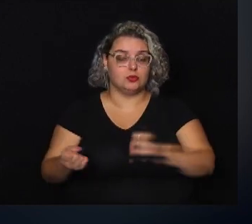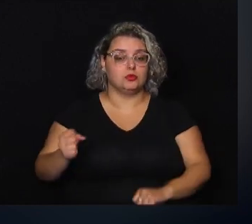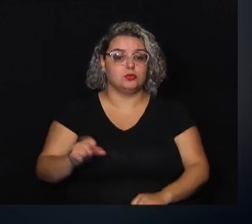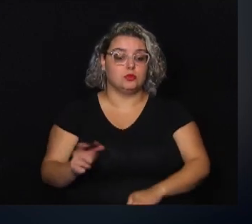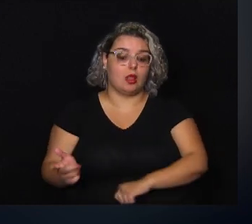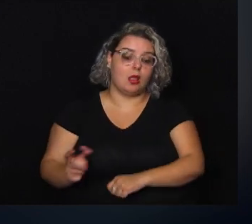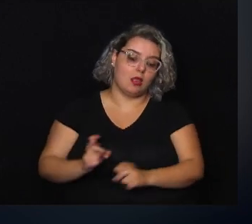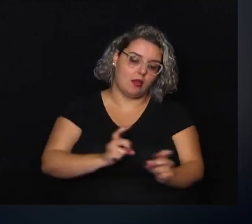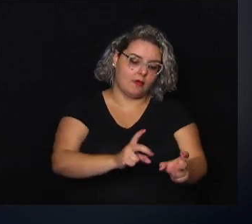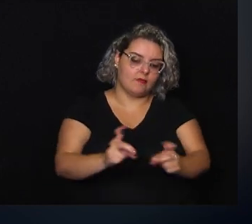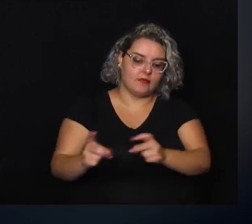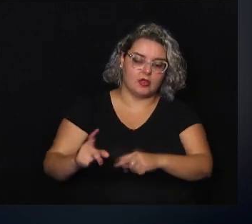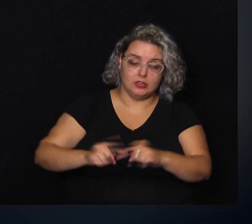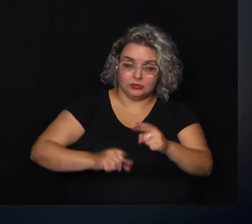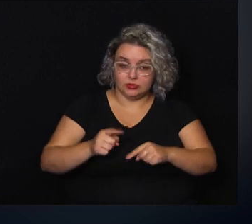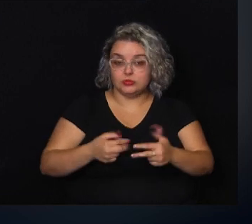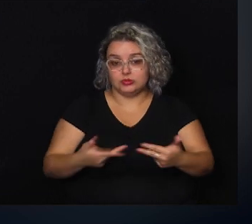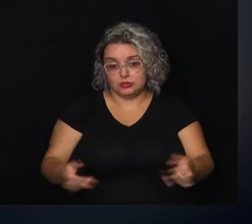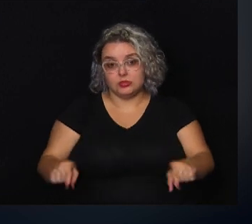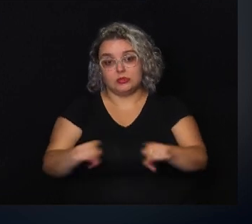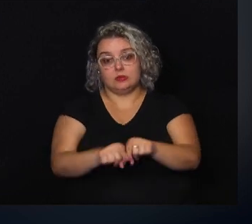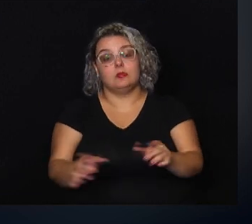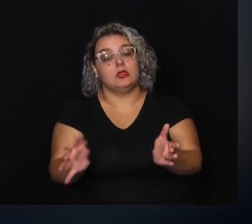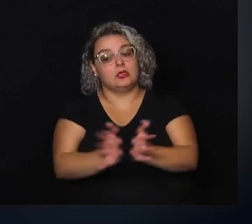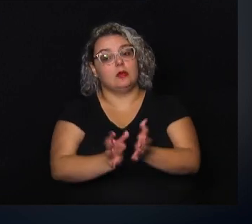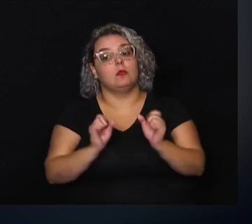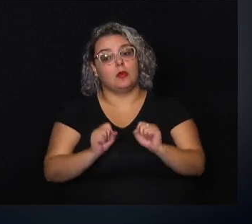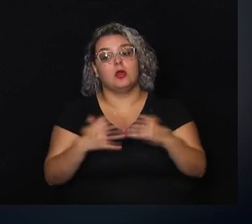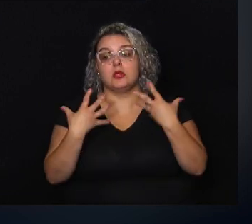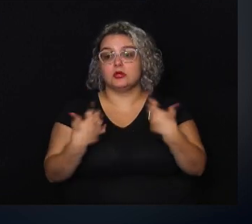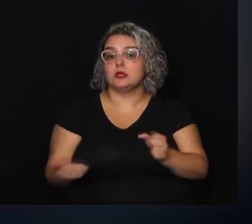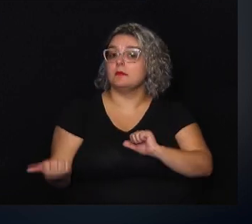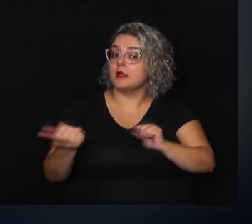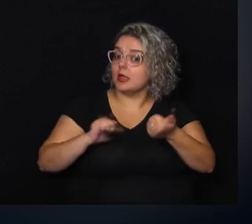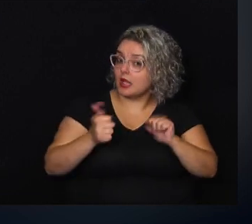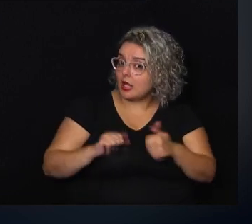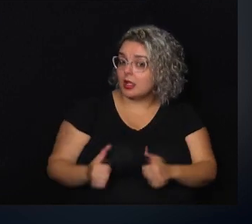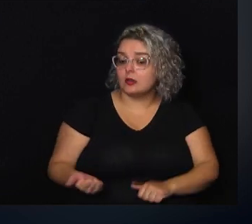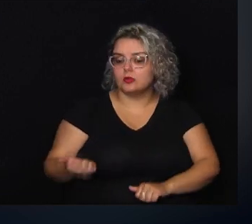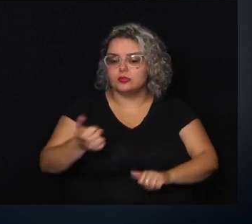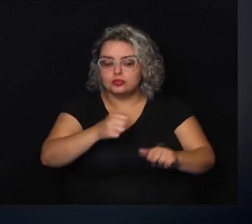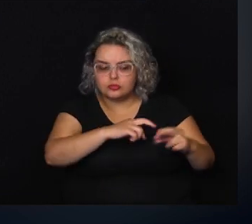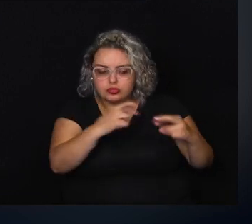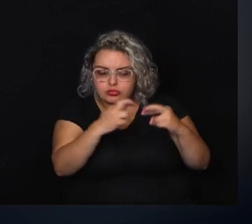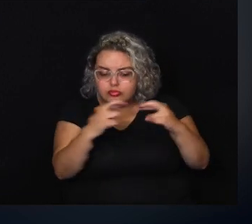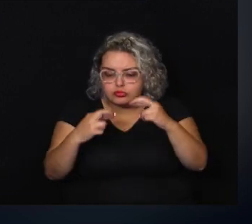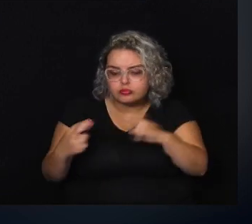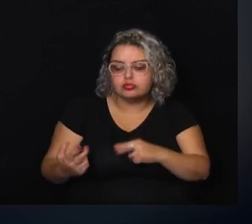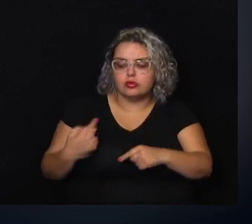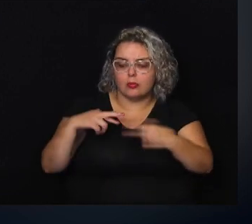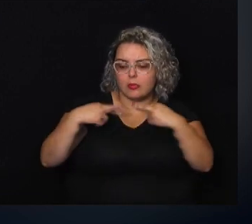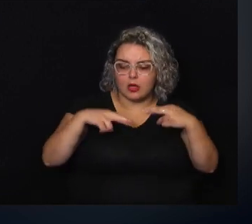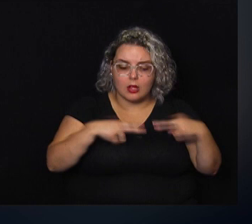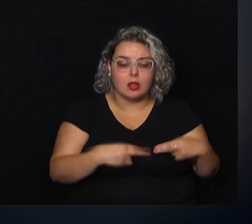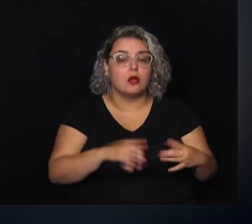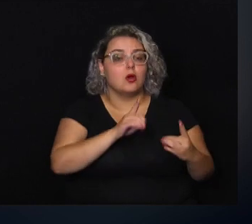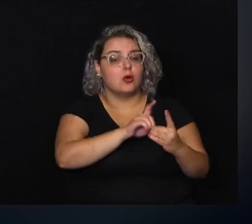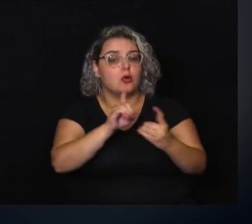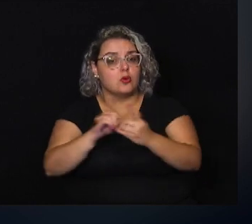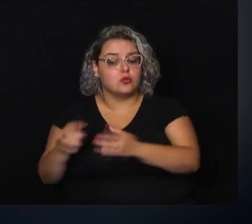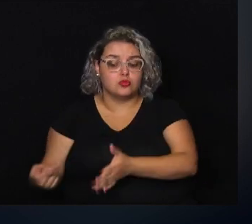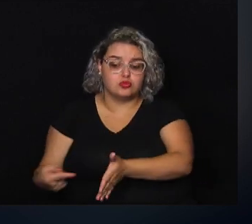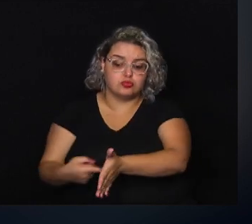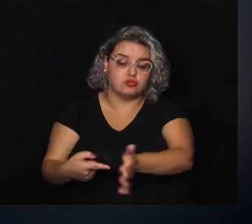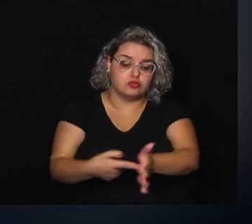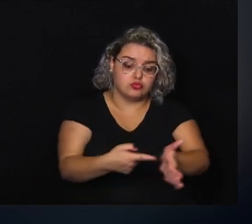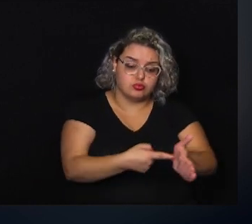produtos. Além disso, esta comissão pode receber, analisar, avaliar as reclamações, consultas, denúncias e